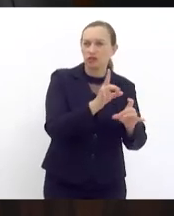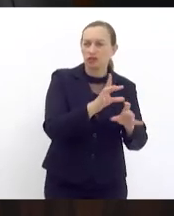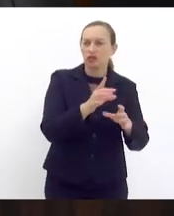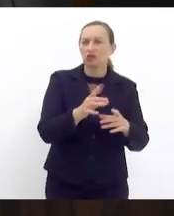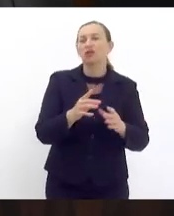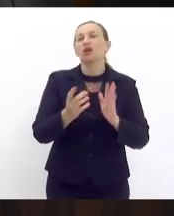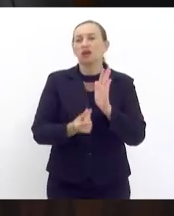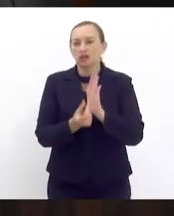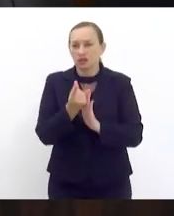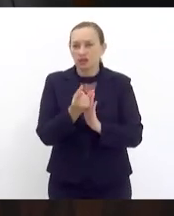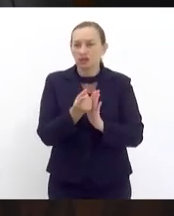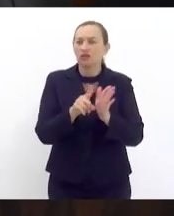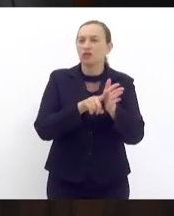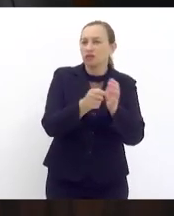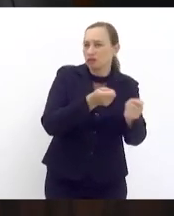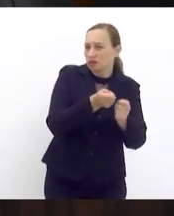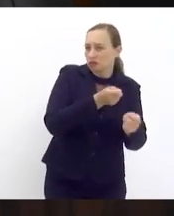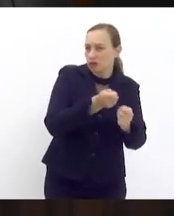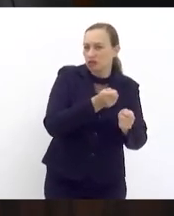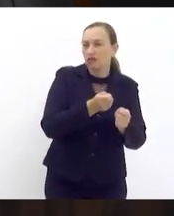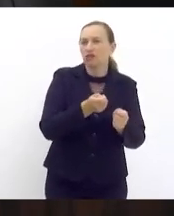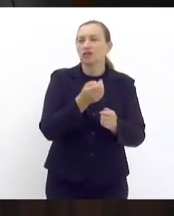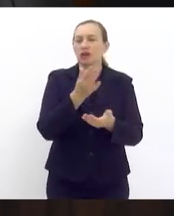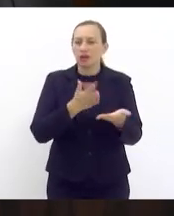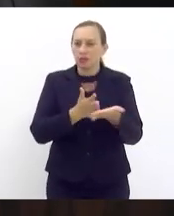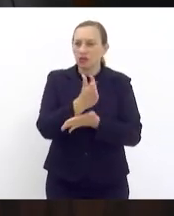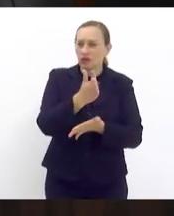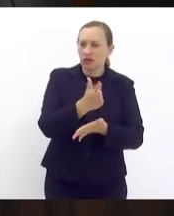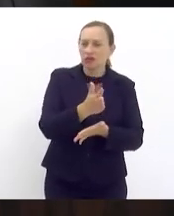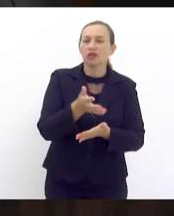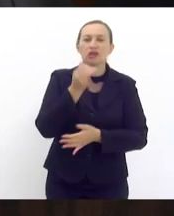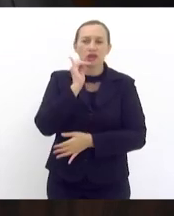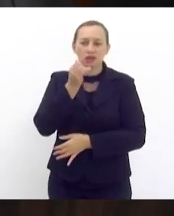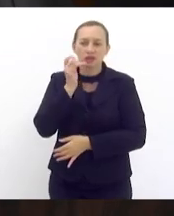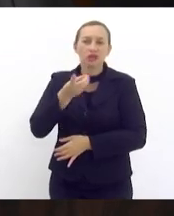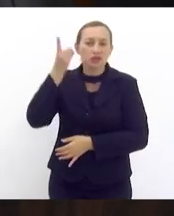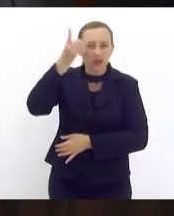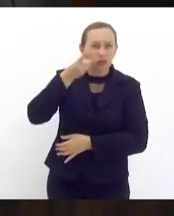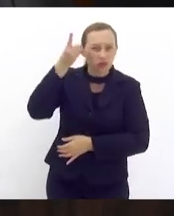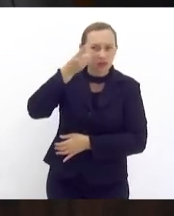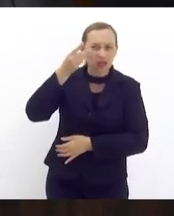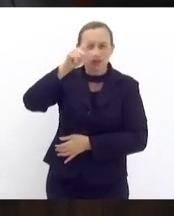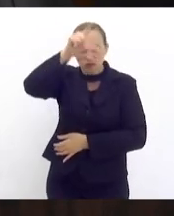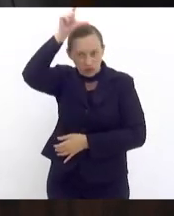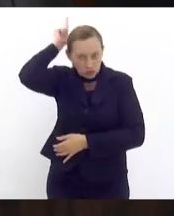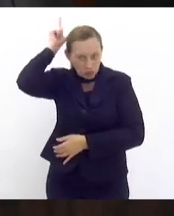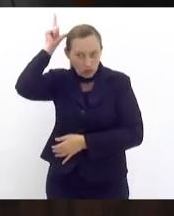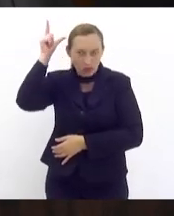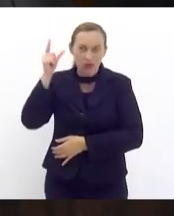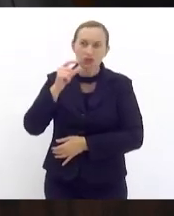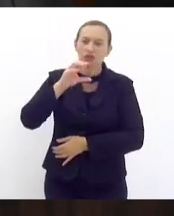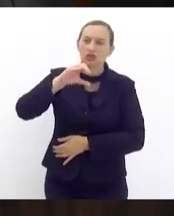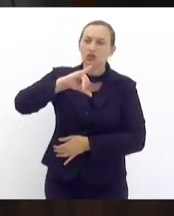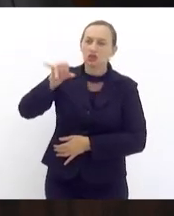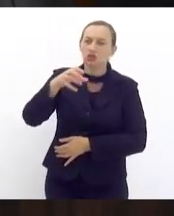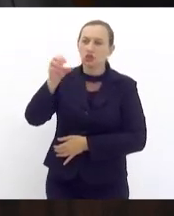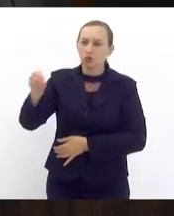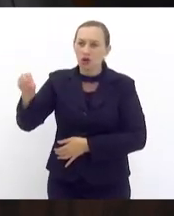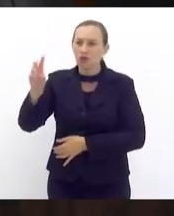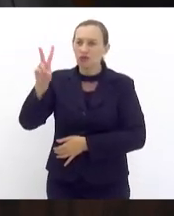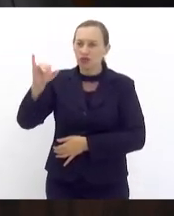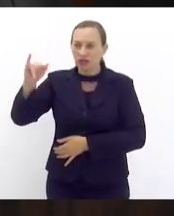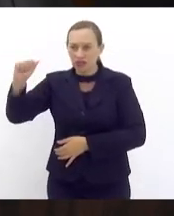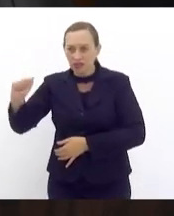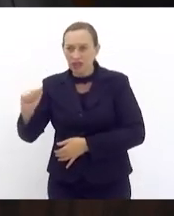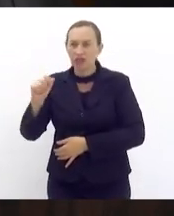sempre fiscalização e controle favorável relatores Deputado Luiz Paulo juviana Dionísio